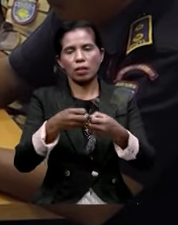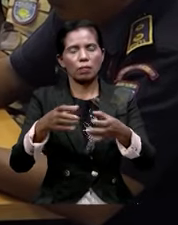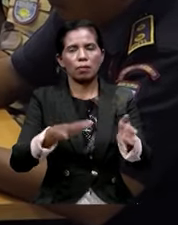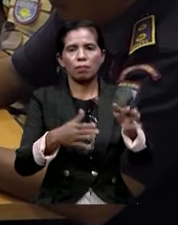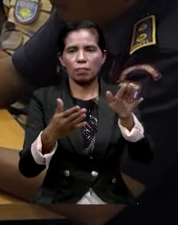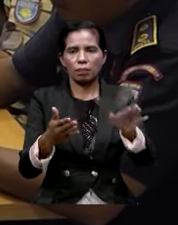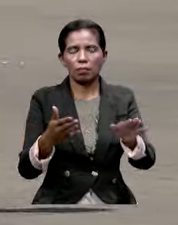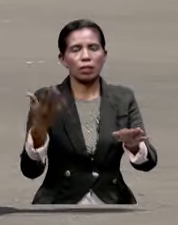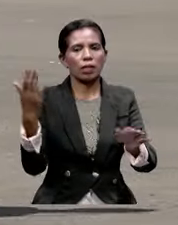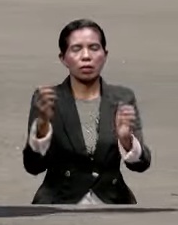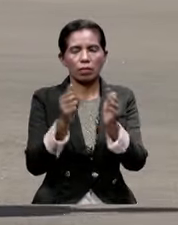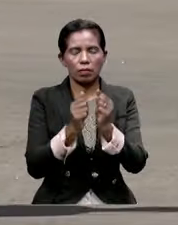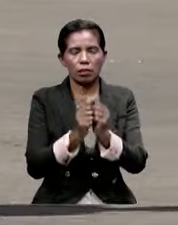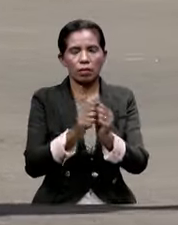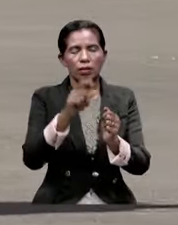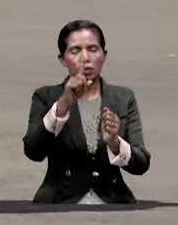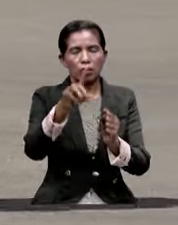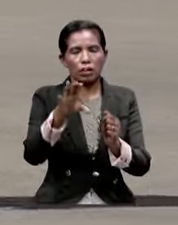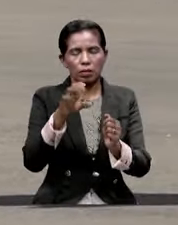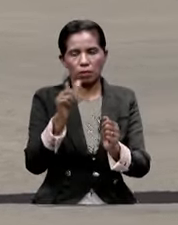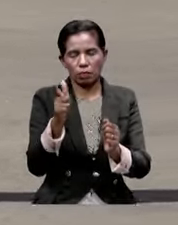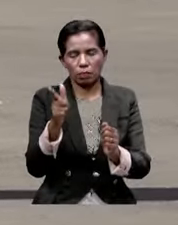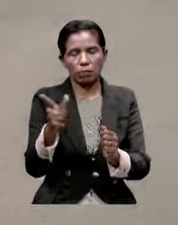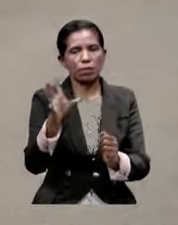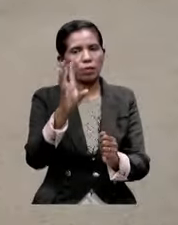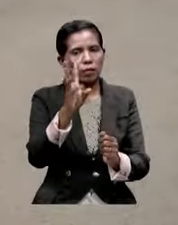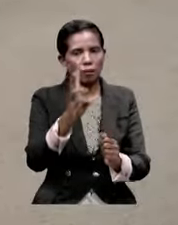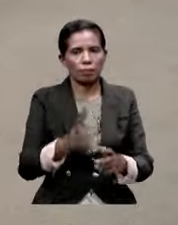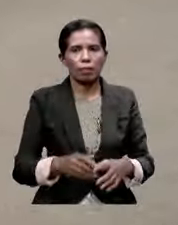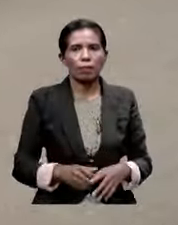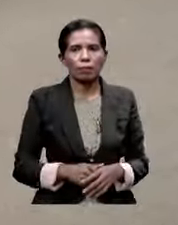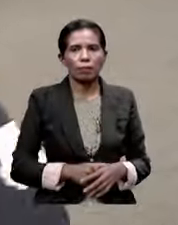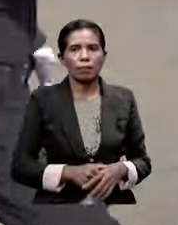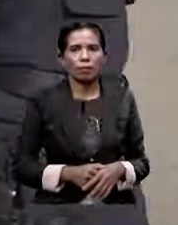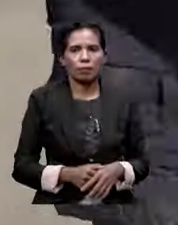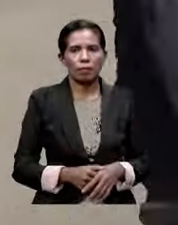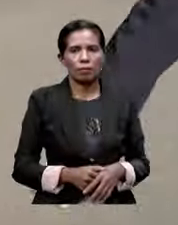vida iha atusida ron resinen. João Carlos Tomás Soares, GMN.